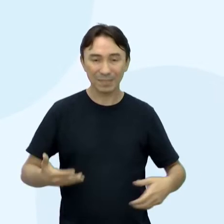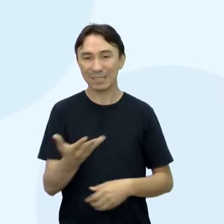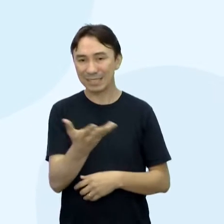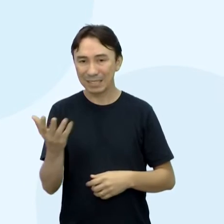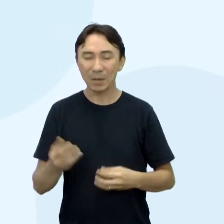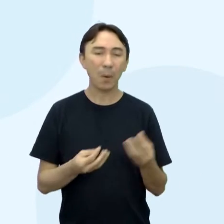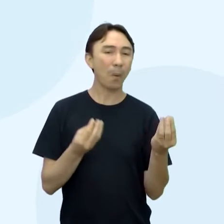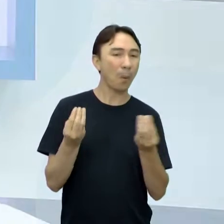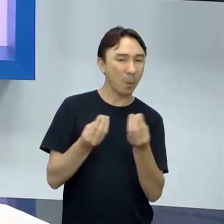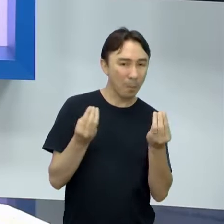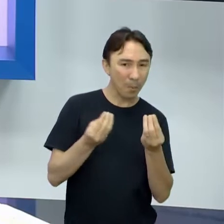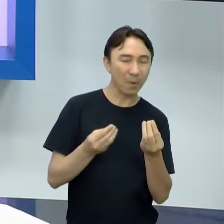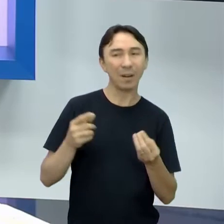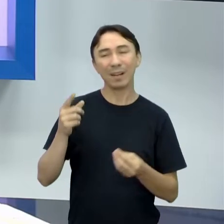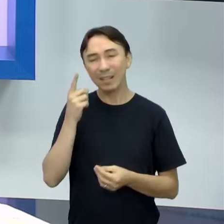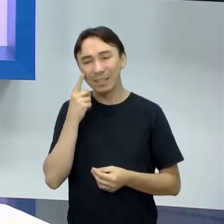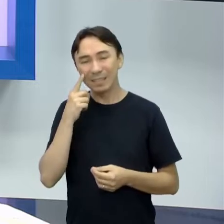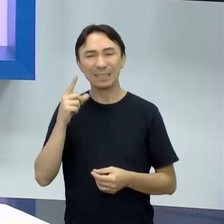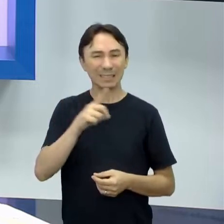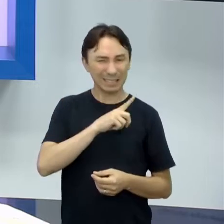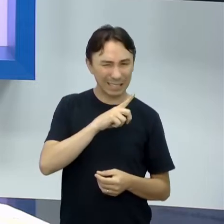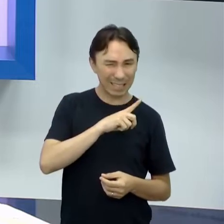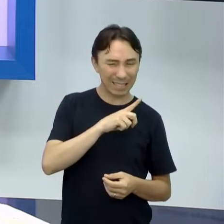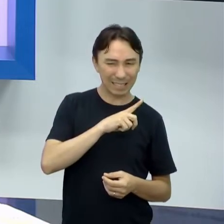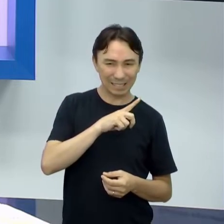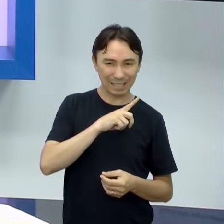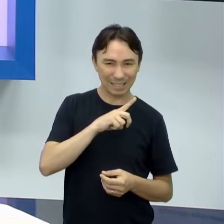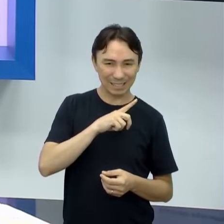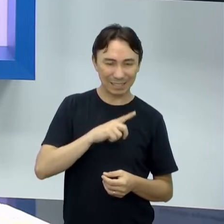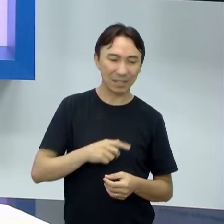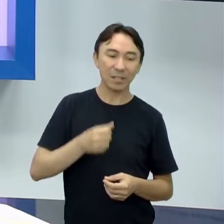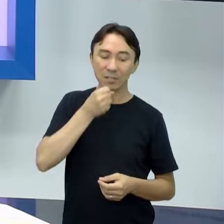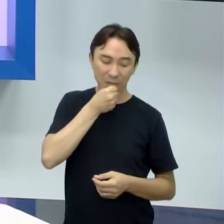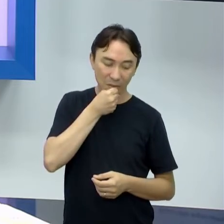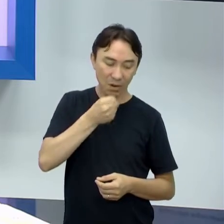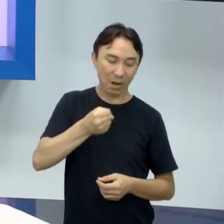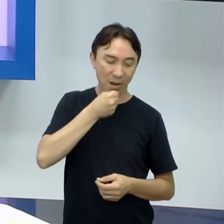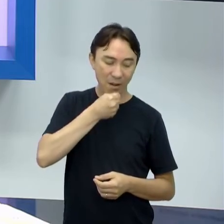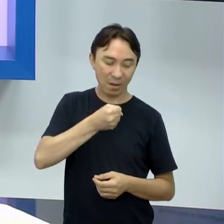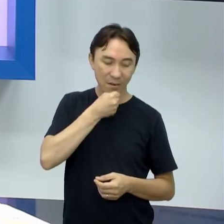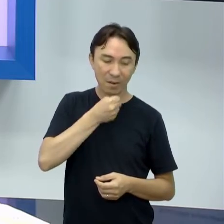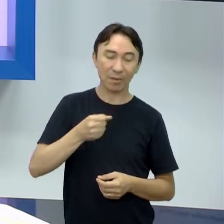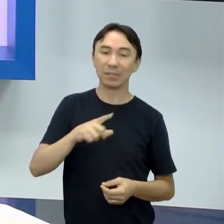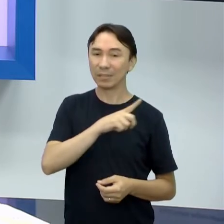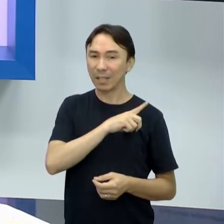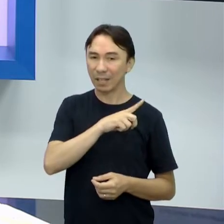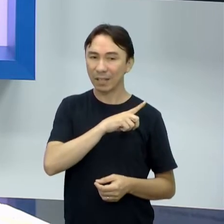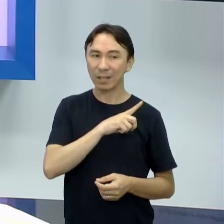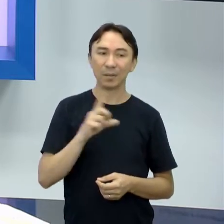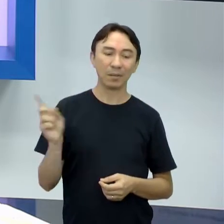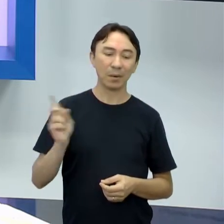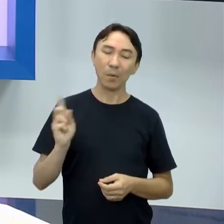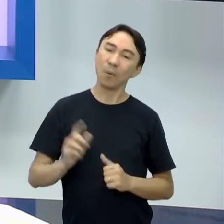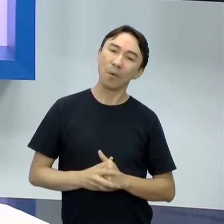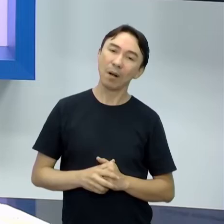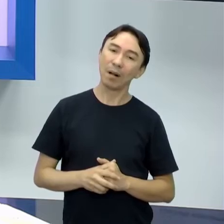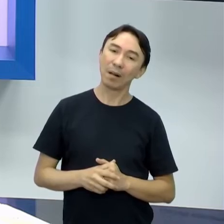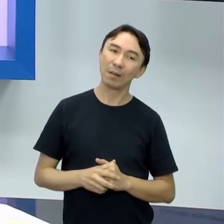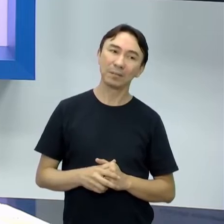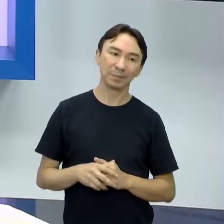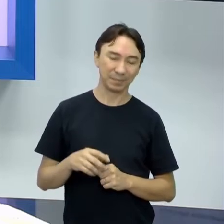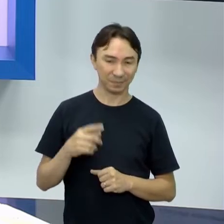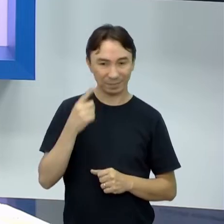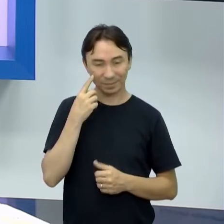podem vir aqui comigo. Dentre as que vocês elencaram, existem modalidades paralímpicas. Então, é